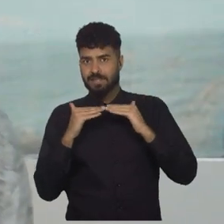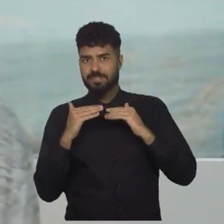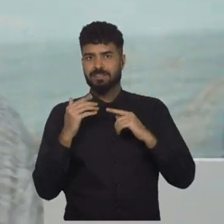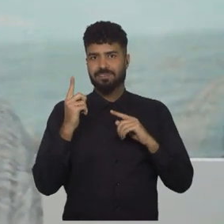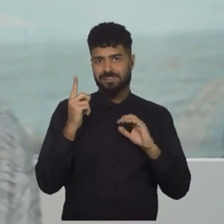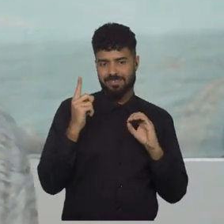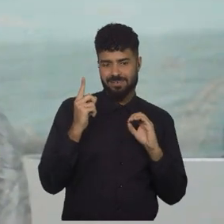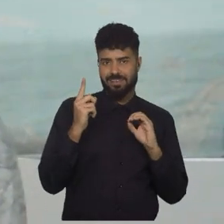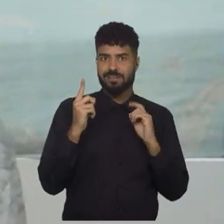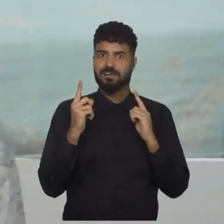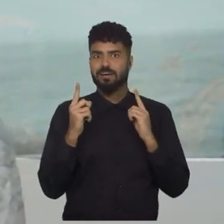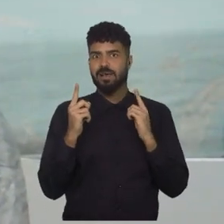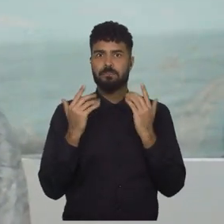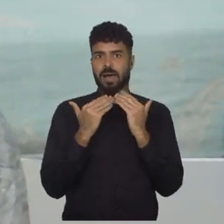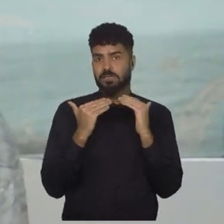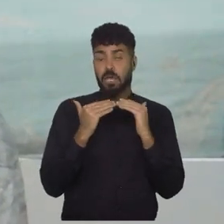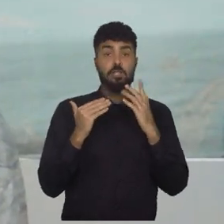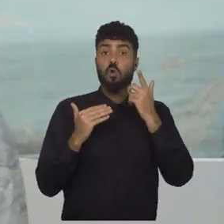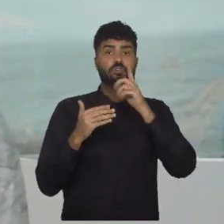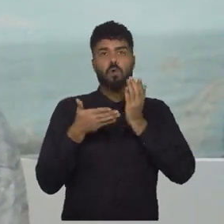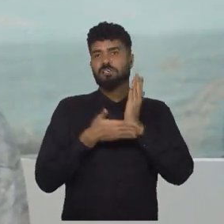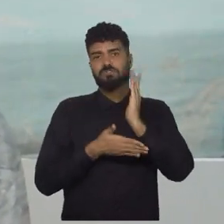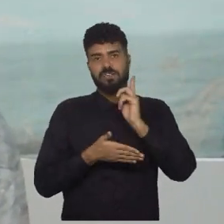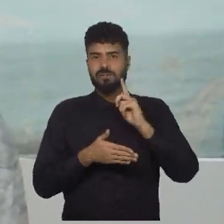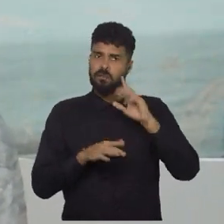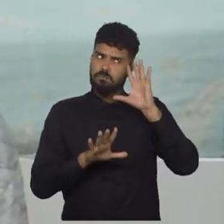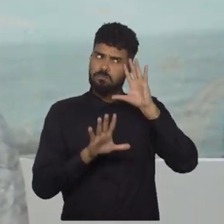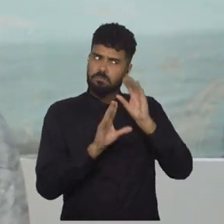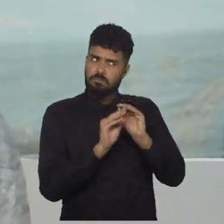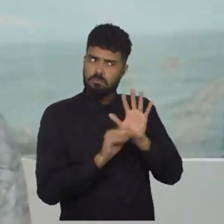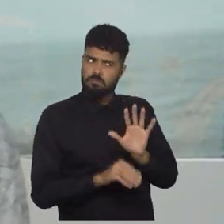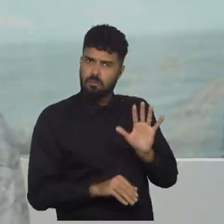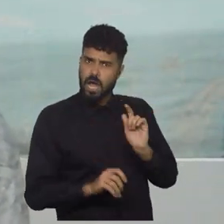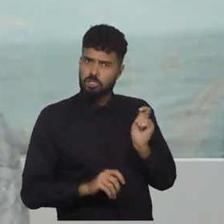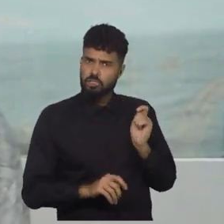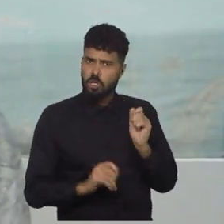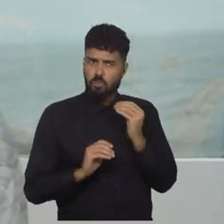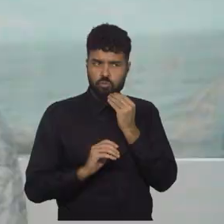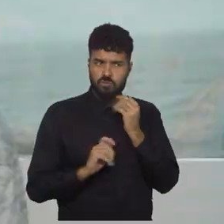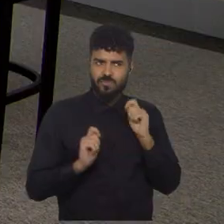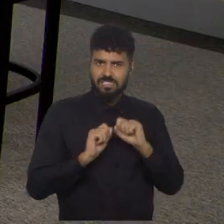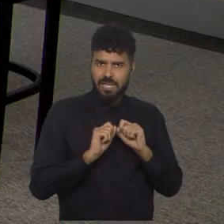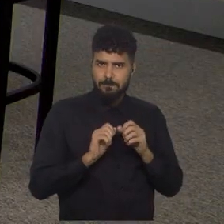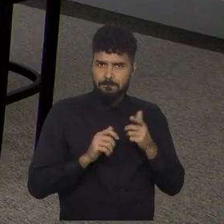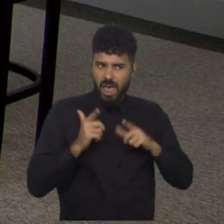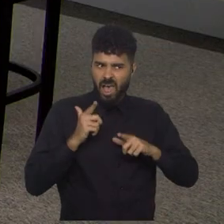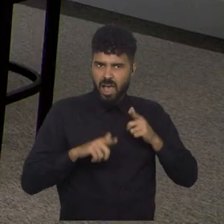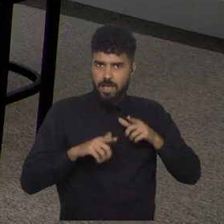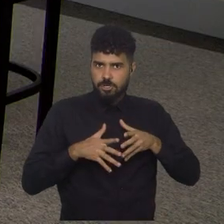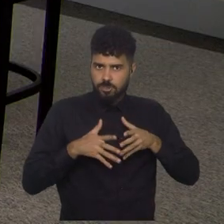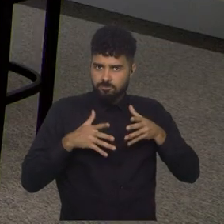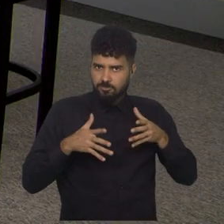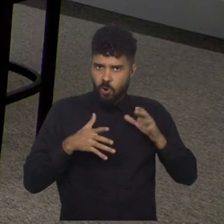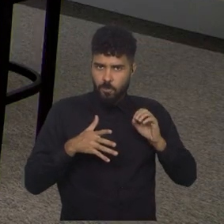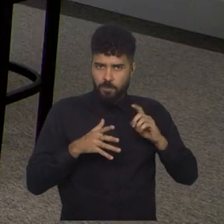classificar. E isso deixou uma sensação de que a Argentina poderia fazer um pouco mais numa Copa do Mundo. Talvez nessa